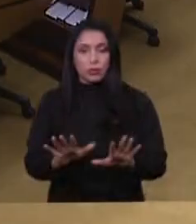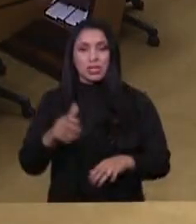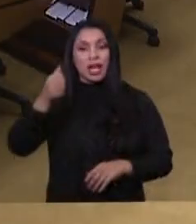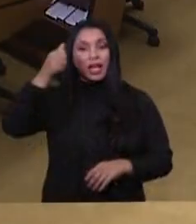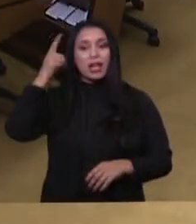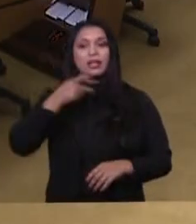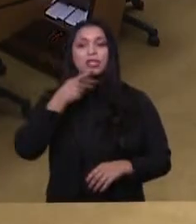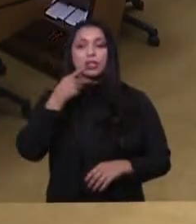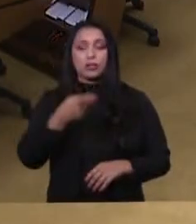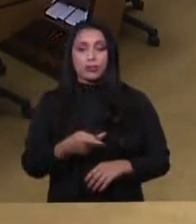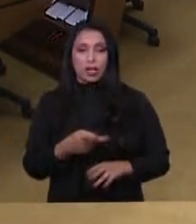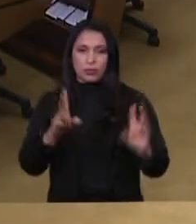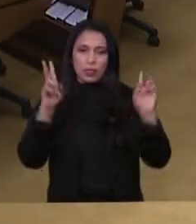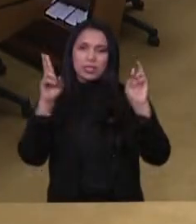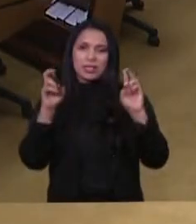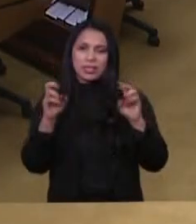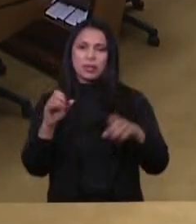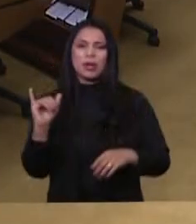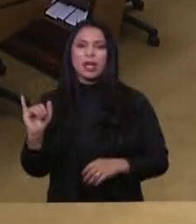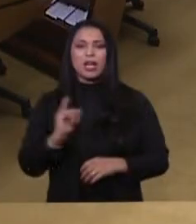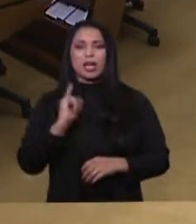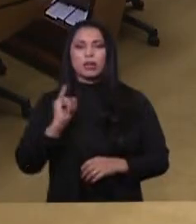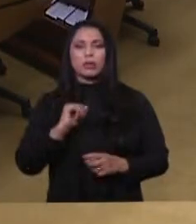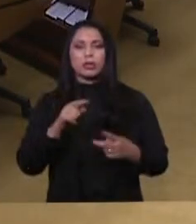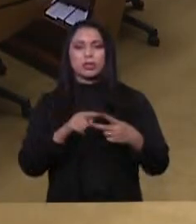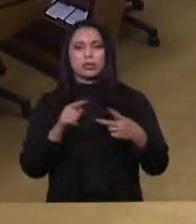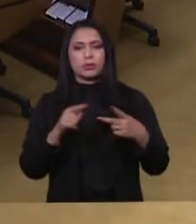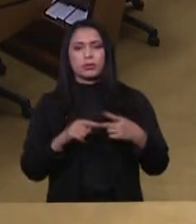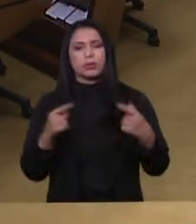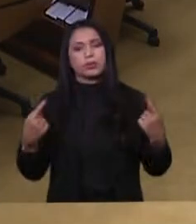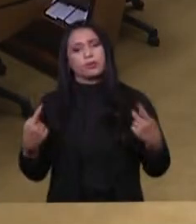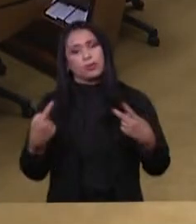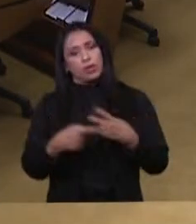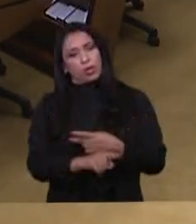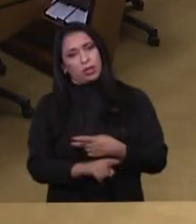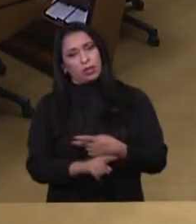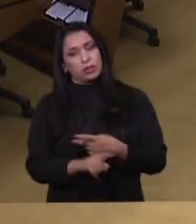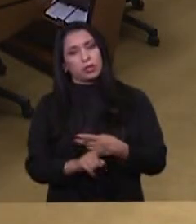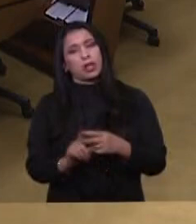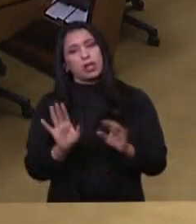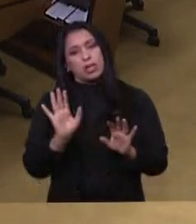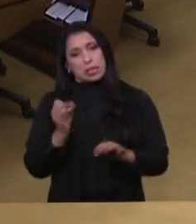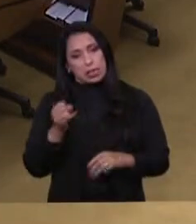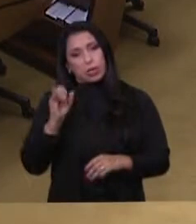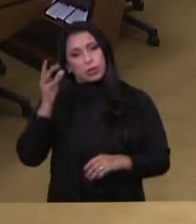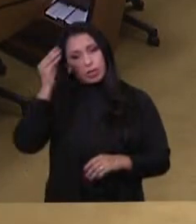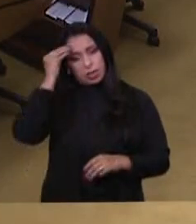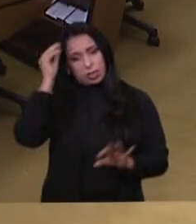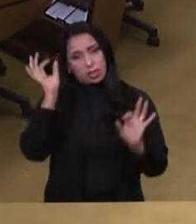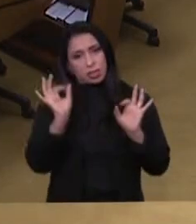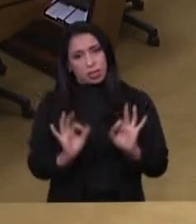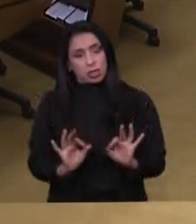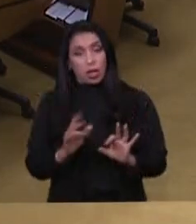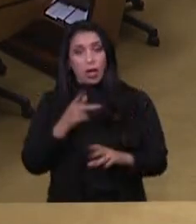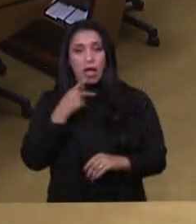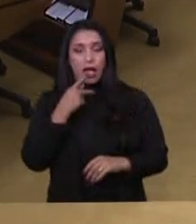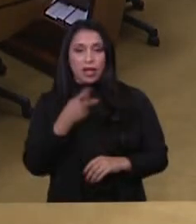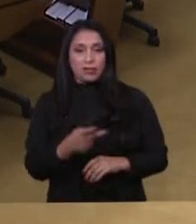importante, porque são dois pontos diversos, se eu entendi o que Vossa Excelência colocou. Ministro Alexandre de Moraes. Ao dizer